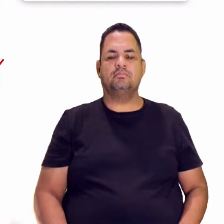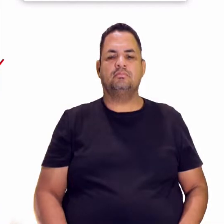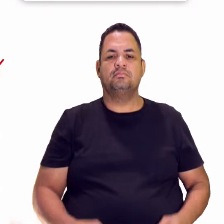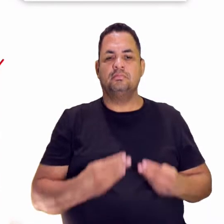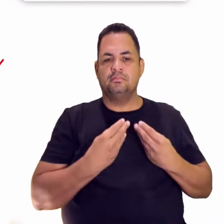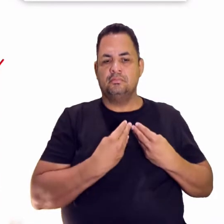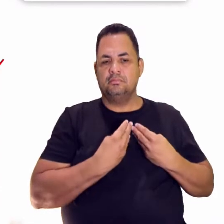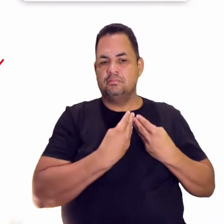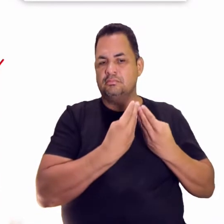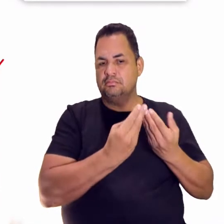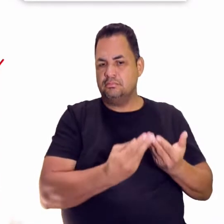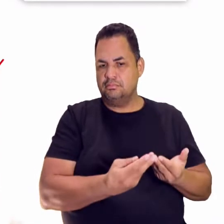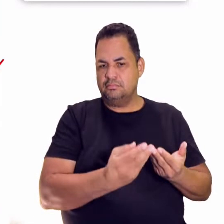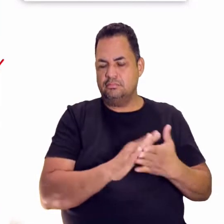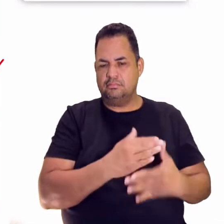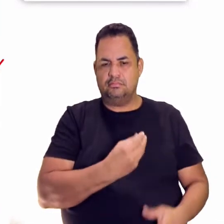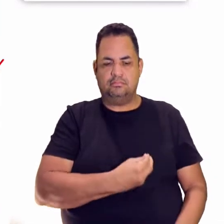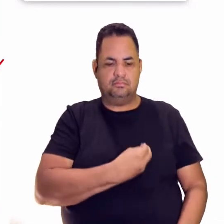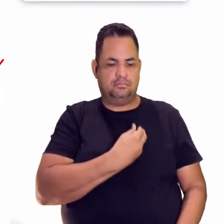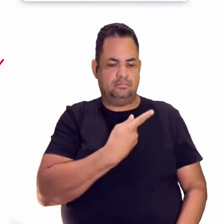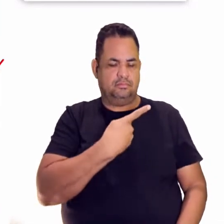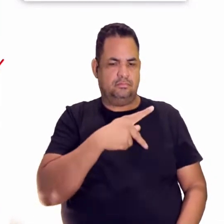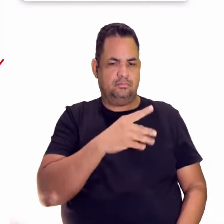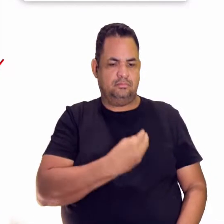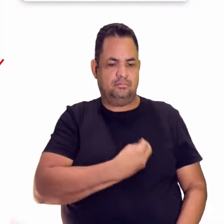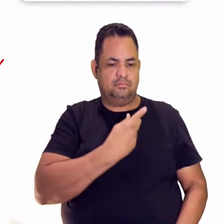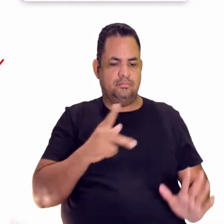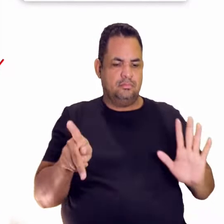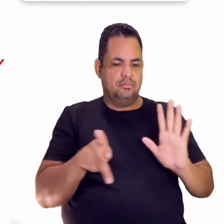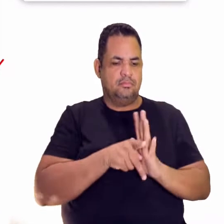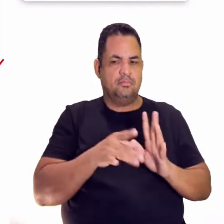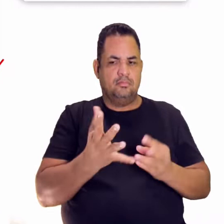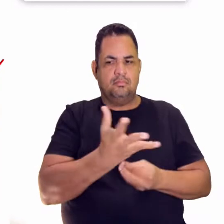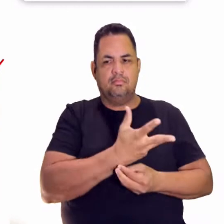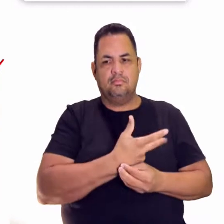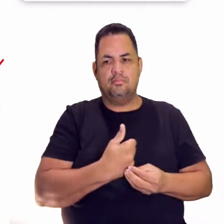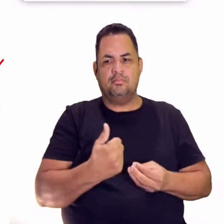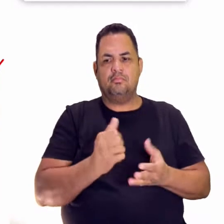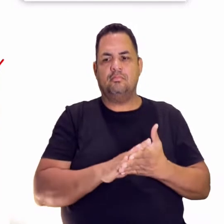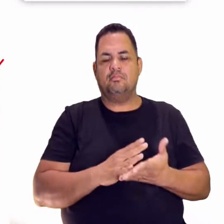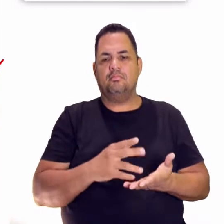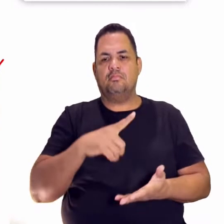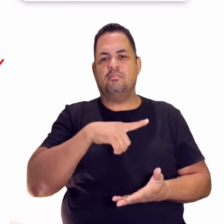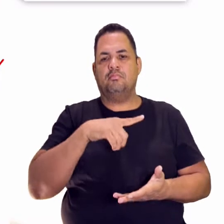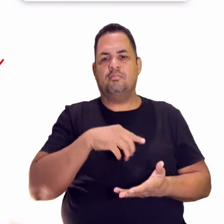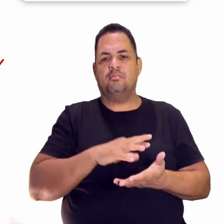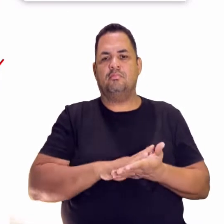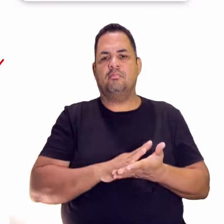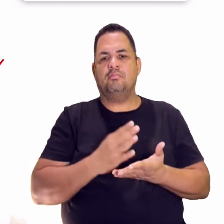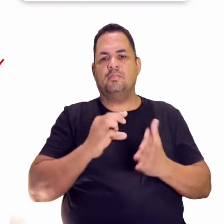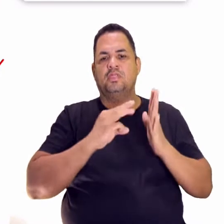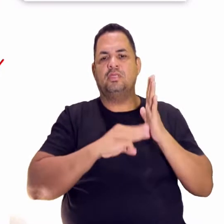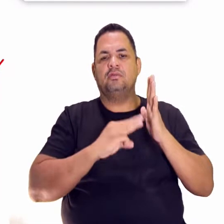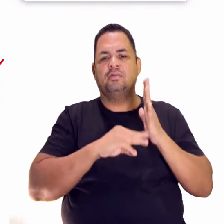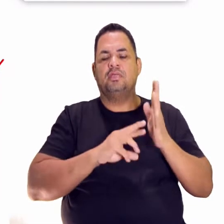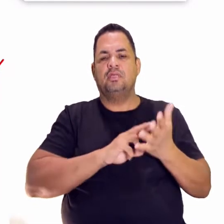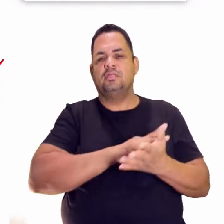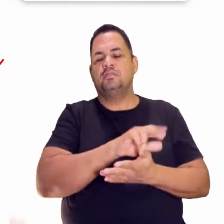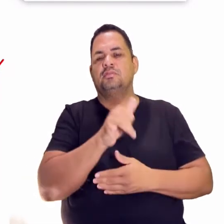Emprestam o seu viver à própria arte. E são vários os modelos, são vários os